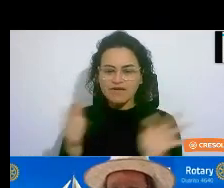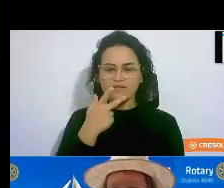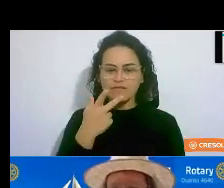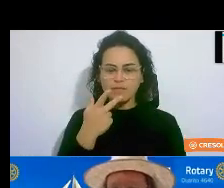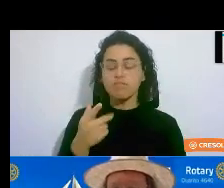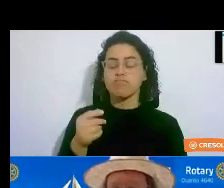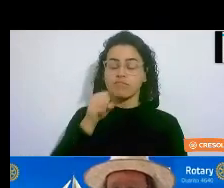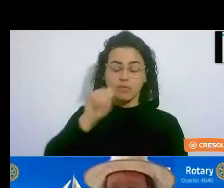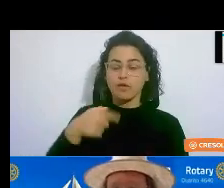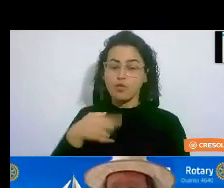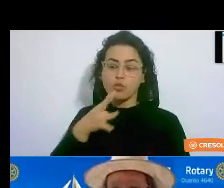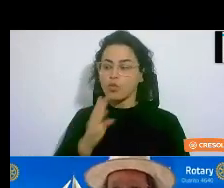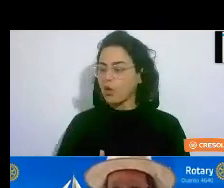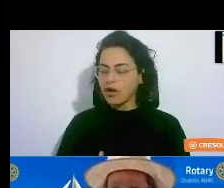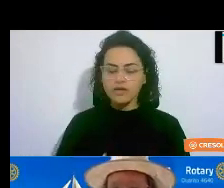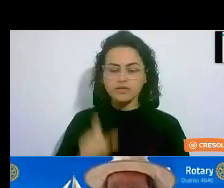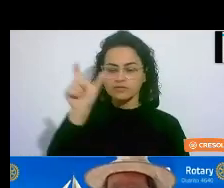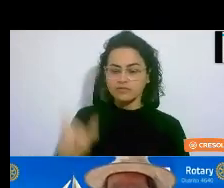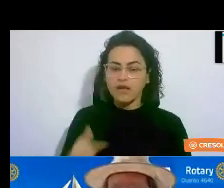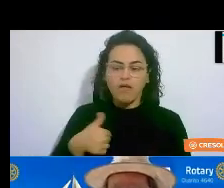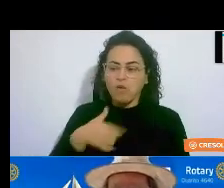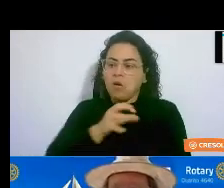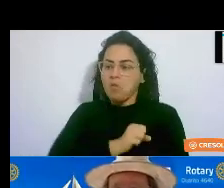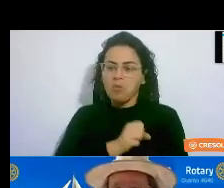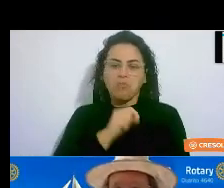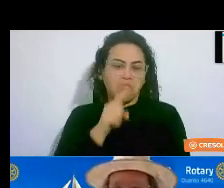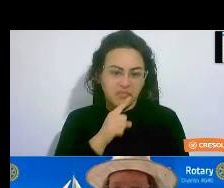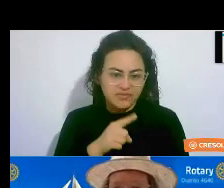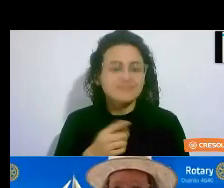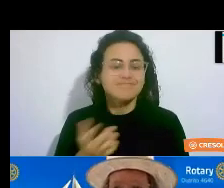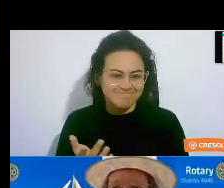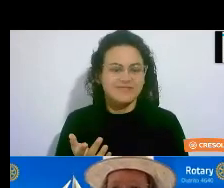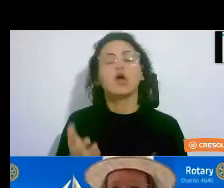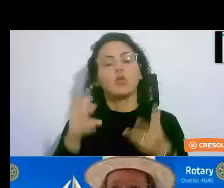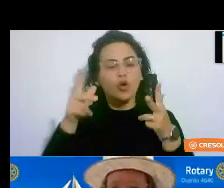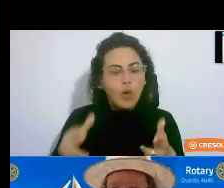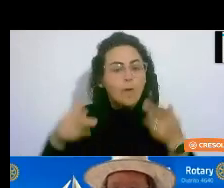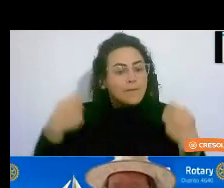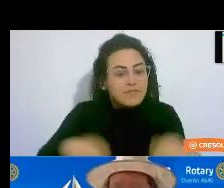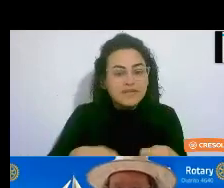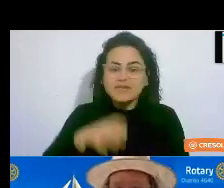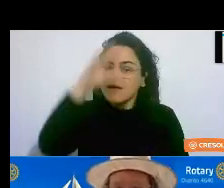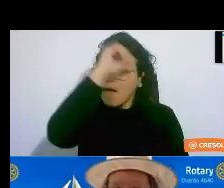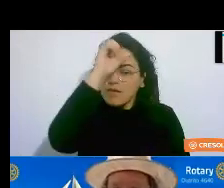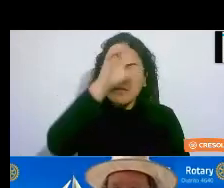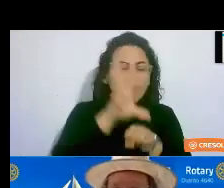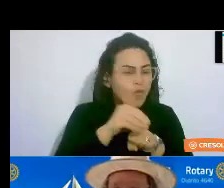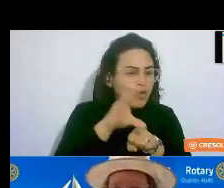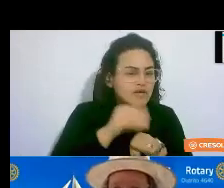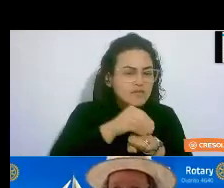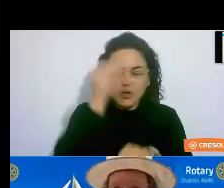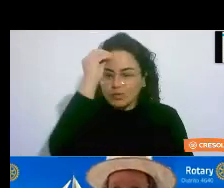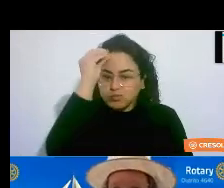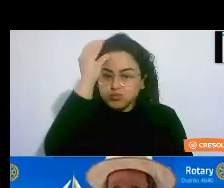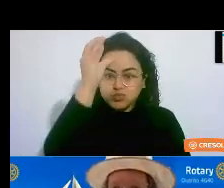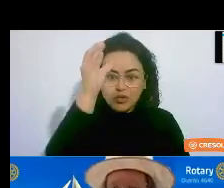se dedica a conhecer um pouquinho mais o que faz a Fundação Rotária, a função dela dentro dos clubes de Rotary, fomentando os